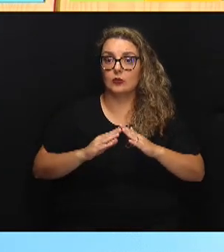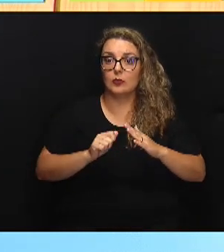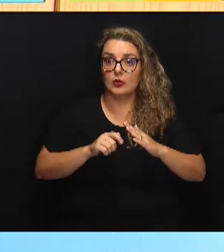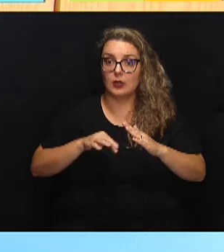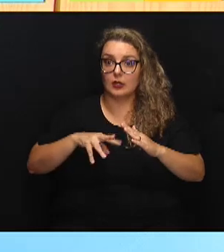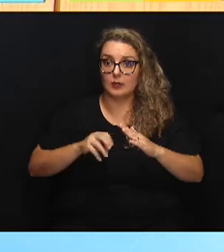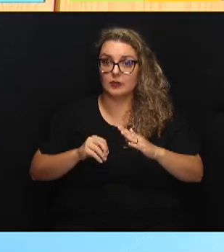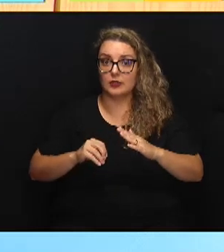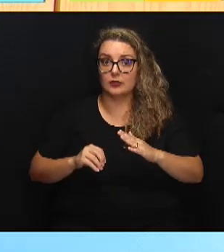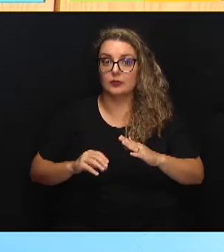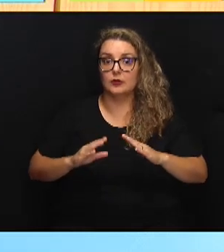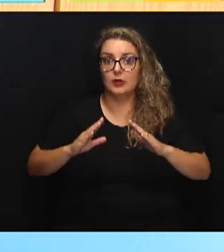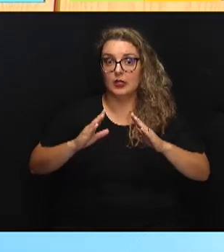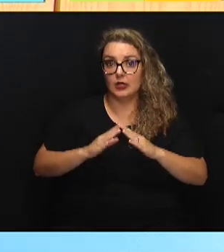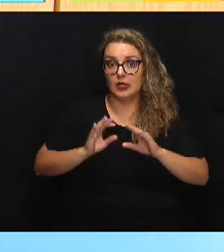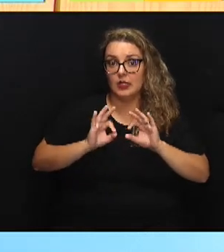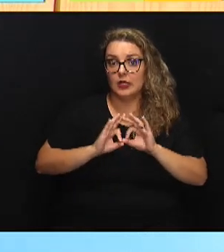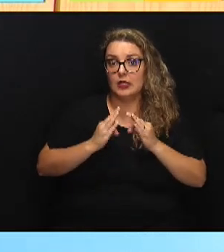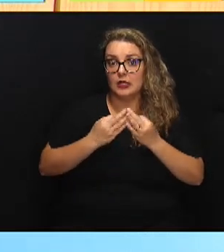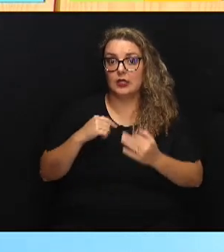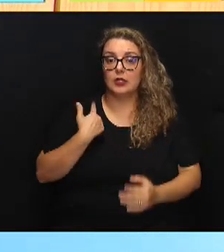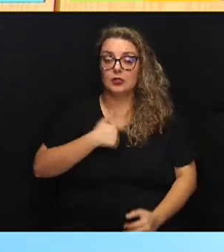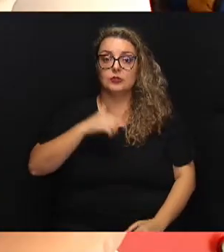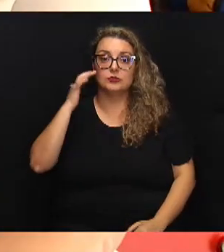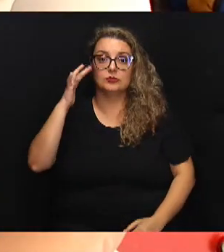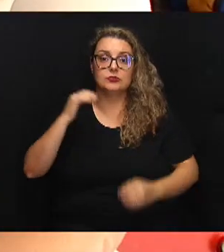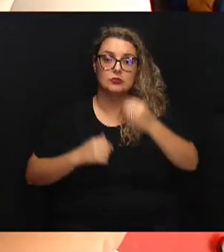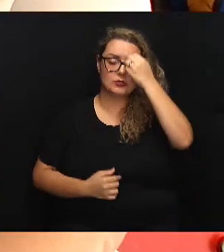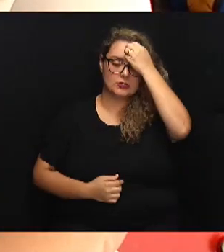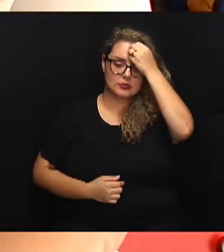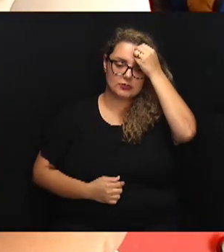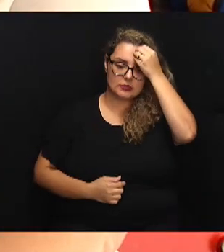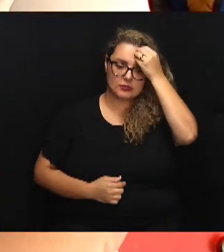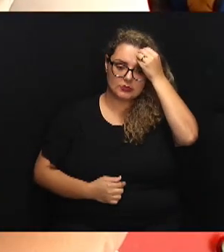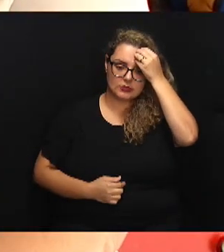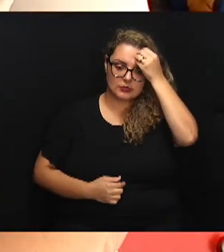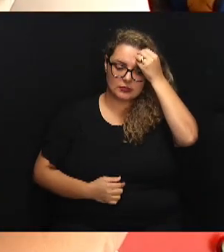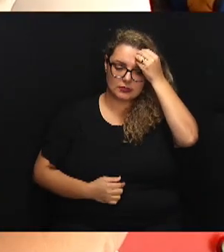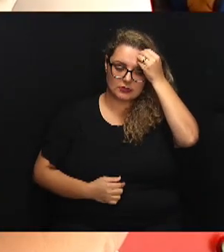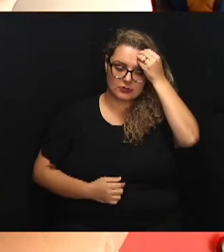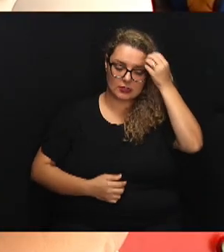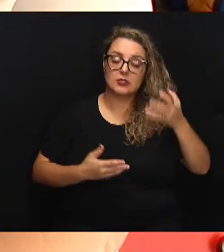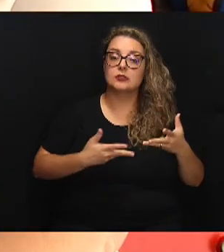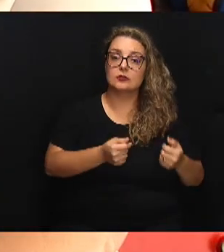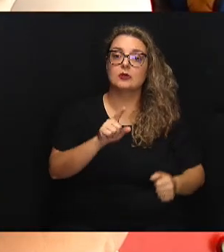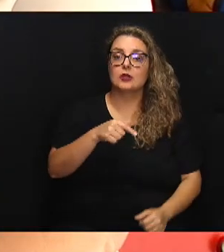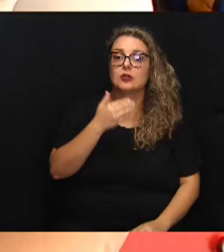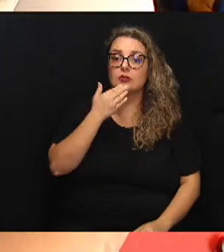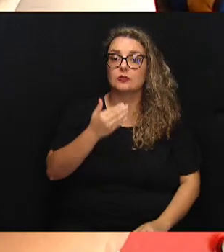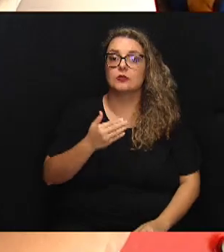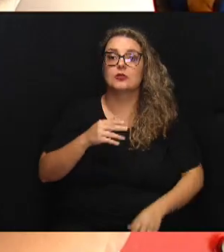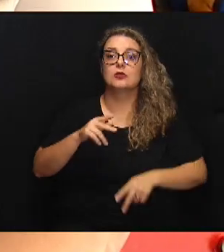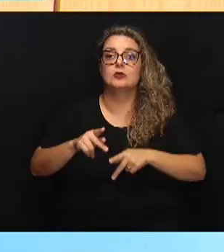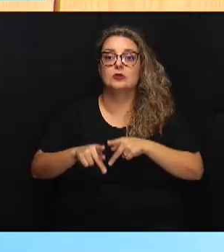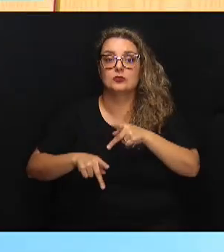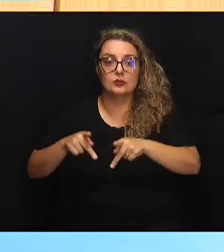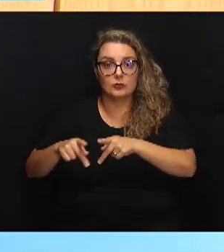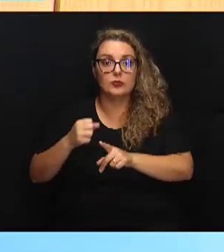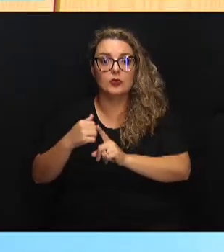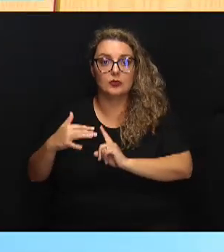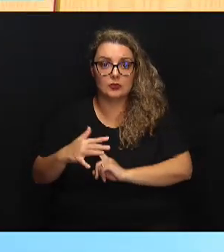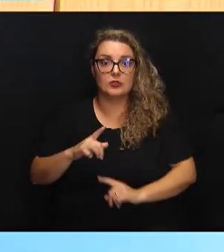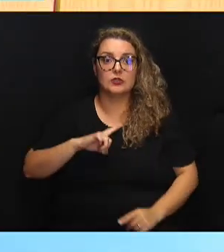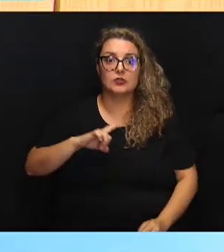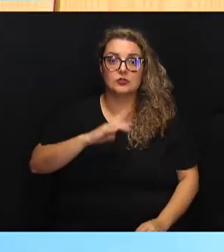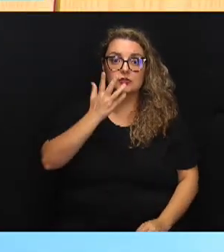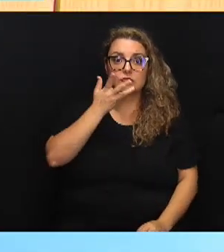Nosso Sonho. E esse convite, ele partiu a partir de uma demanda da sociedade. Sim. Que existiam